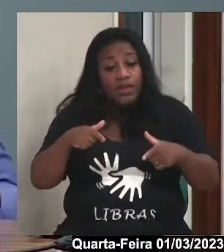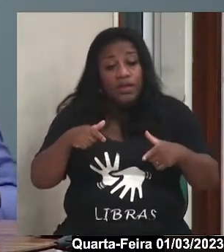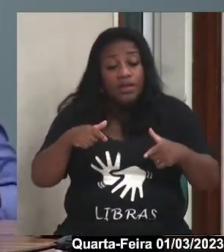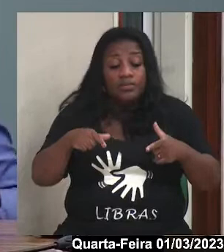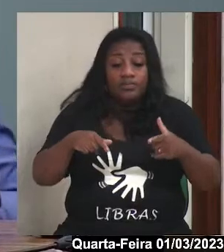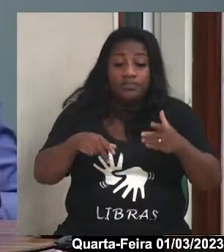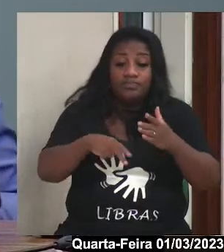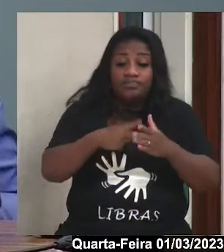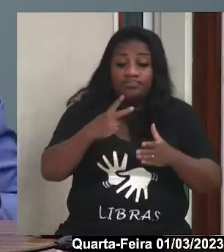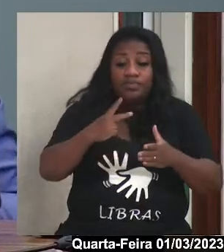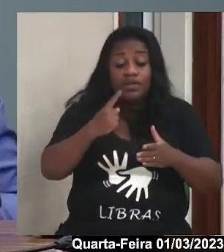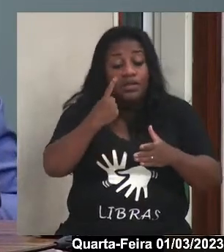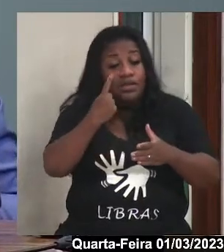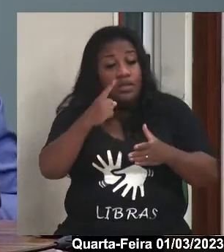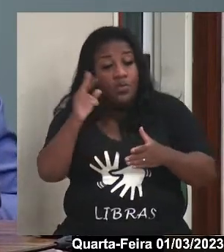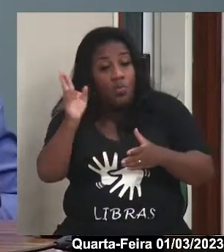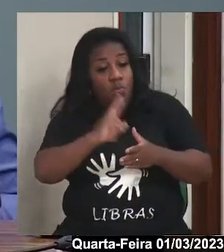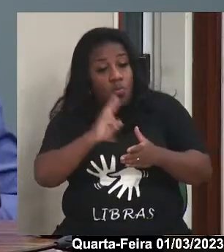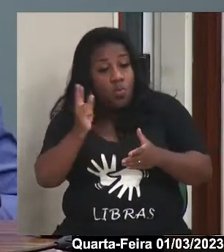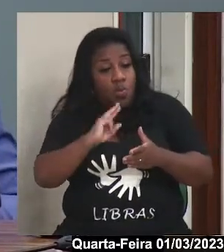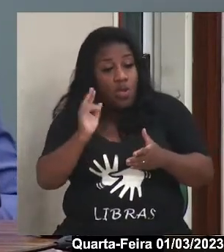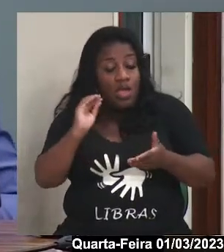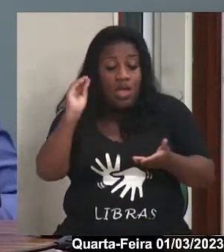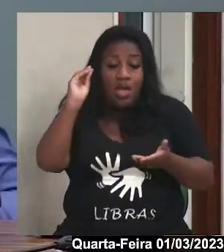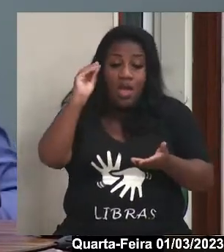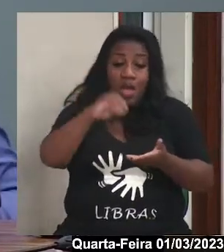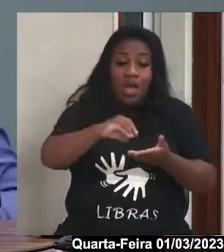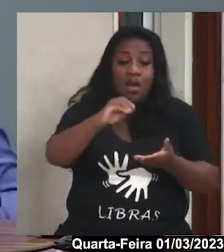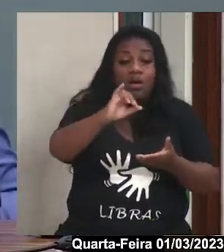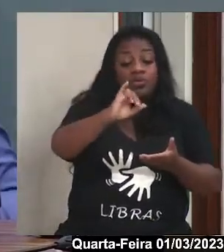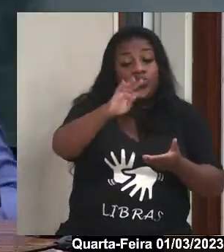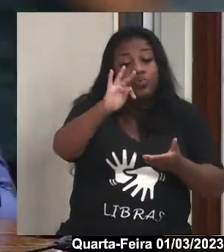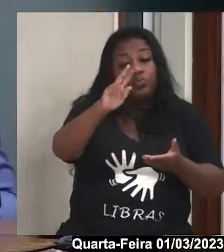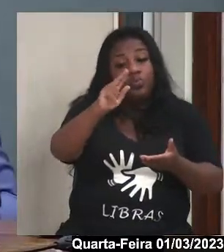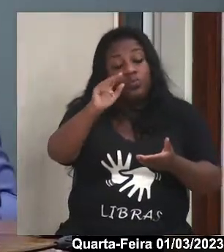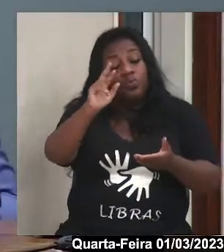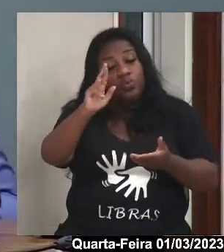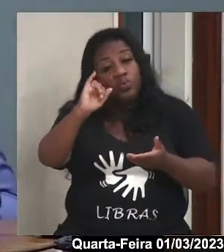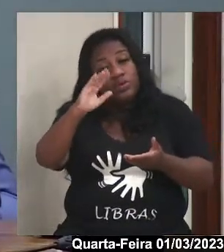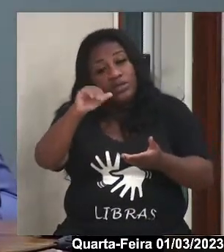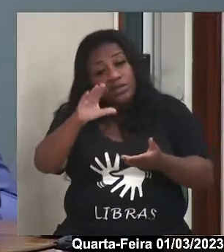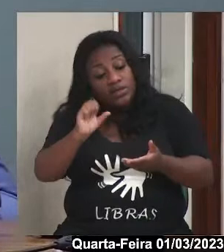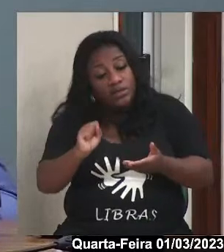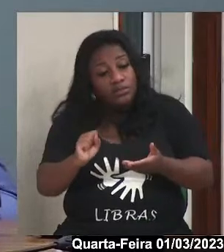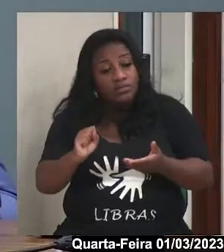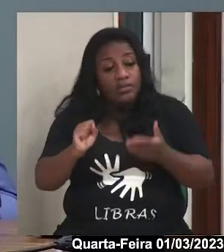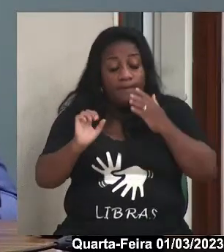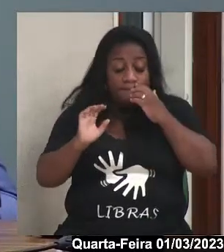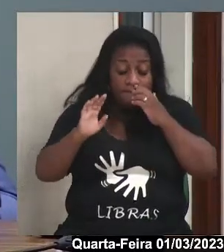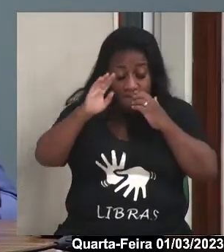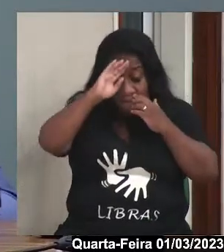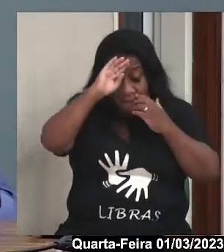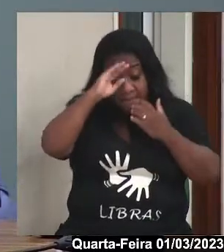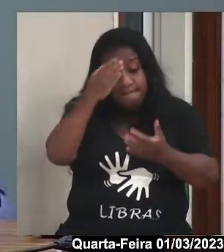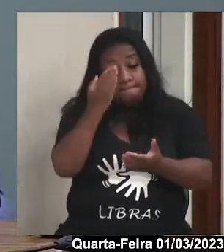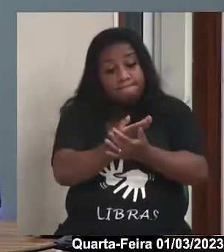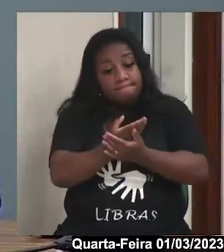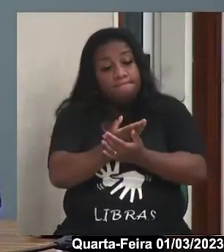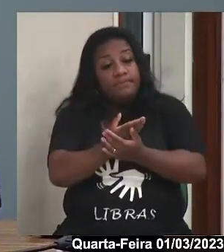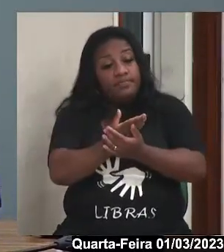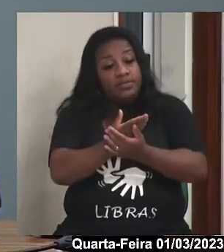Segundo a Fundação Getúlio Vargas, a cada um real empregado no turismo, 13 reais que volta. Então, nós acreditamos